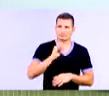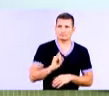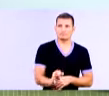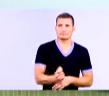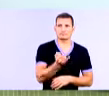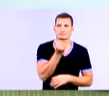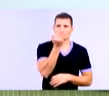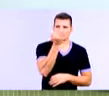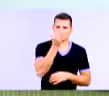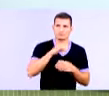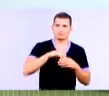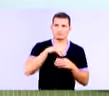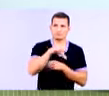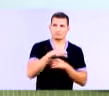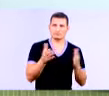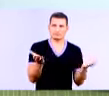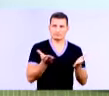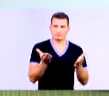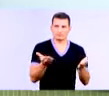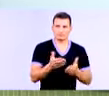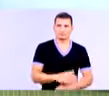nosso conteúdo de hoje.